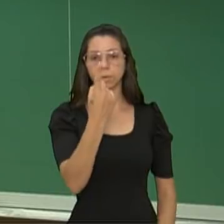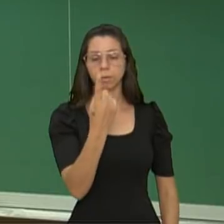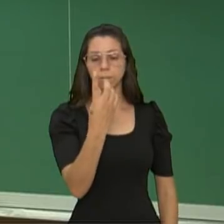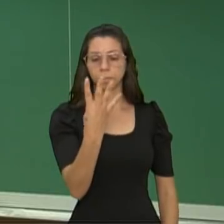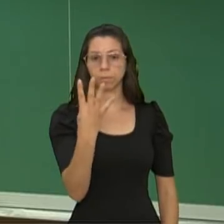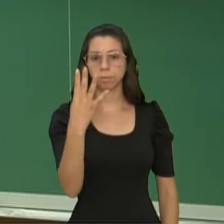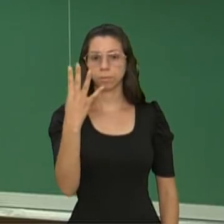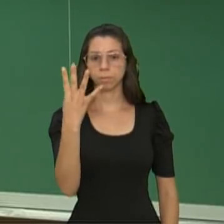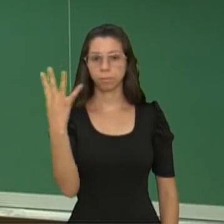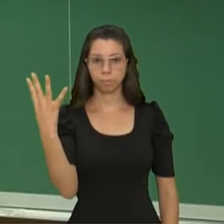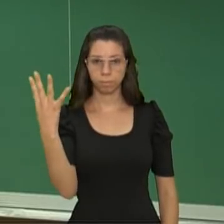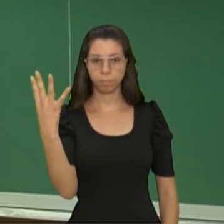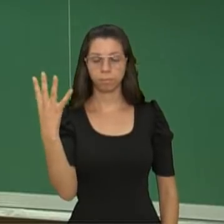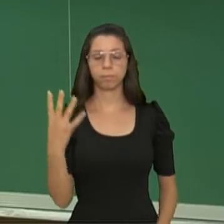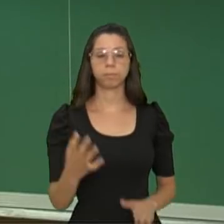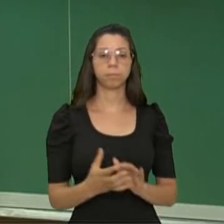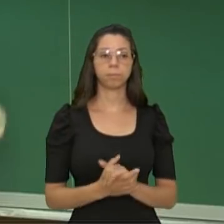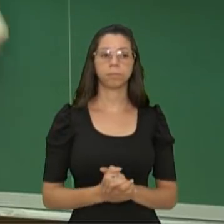144.